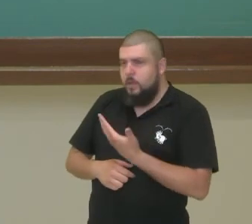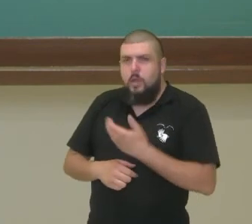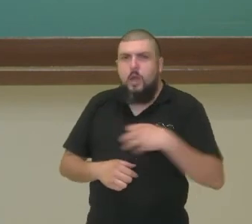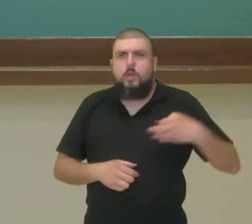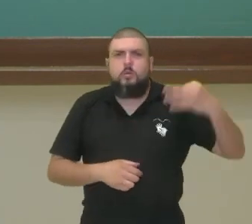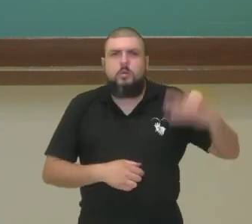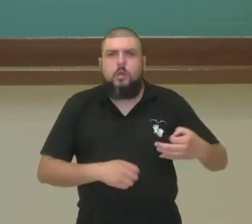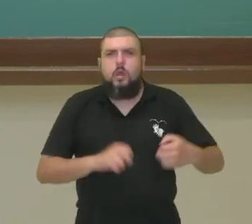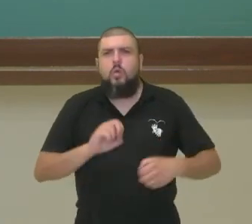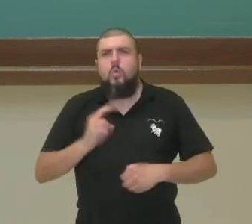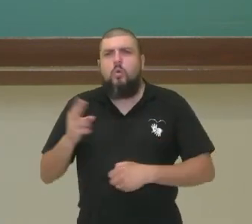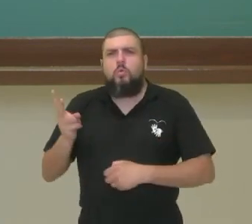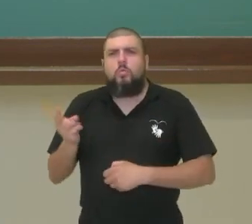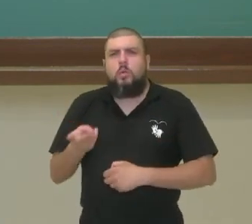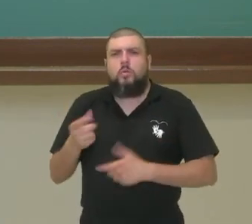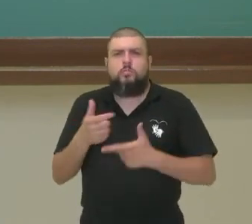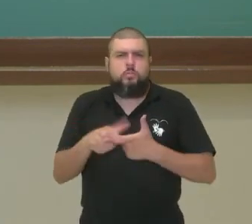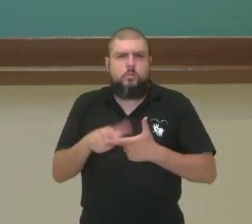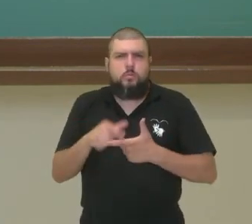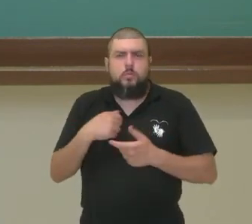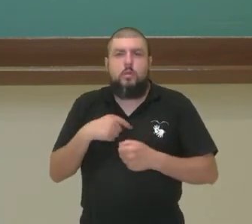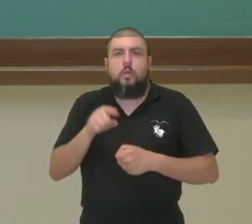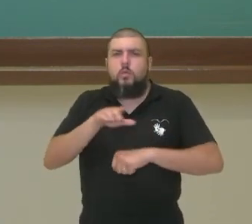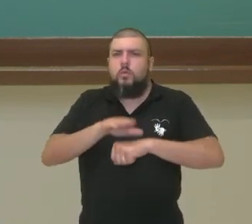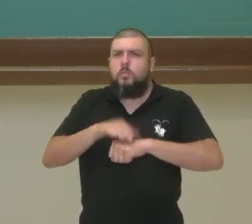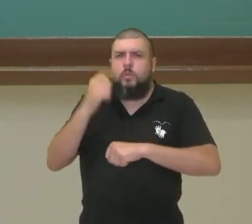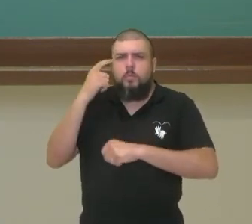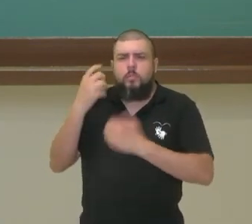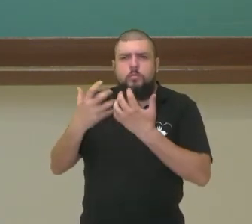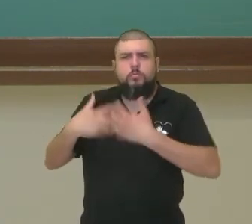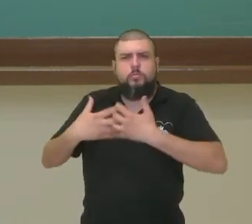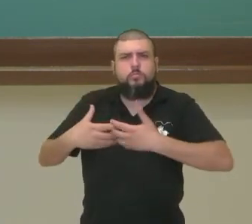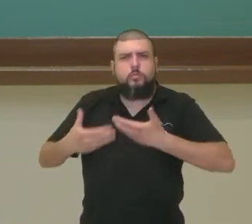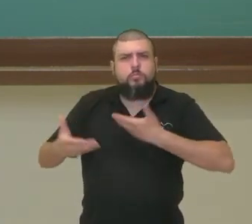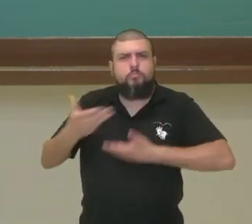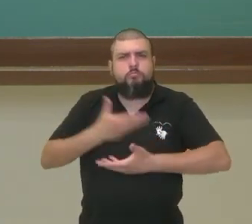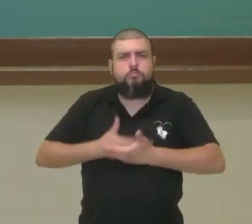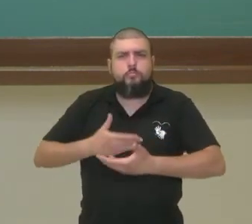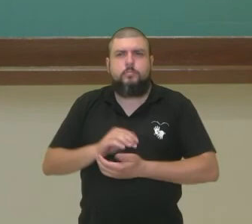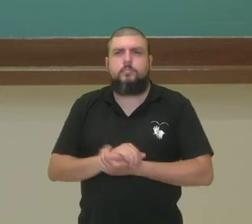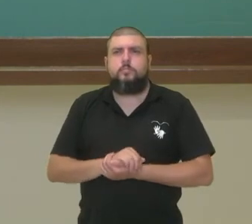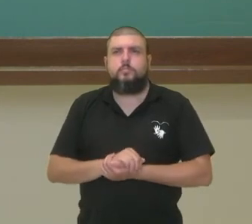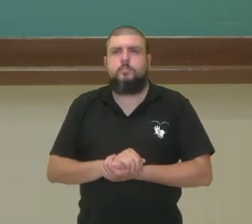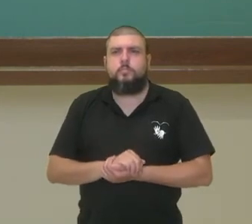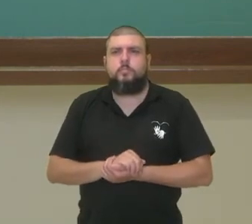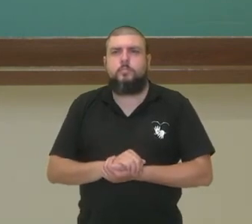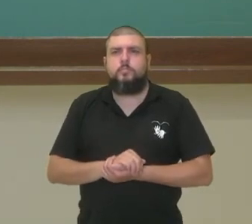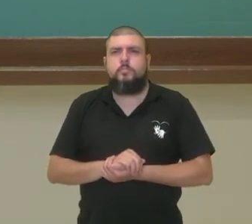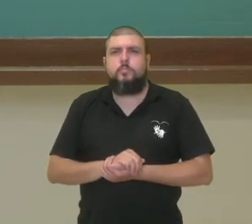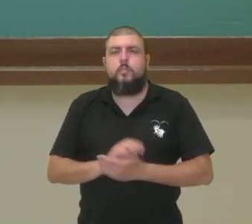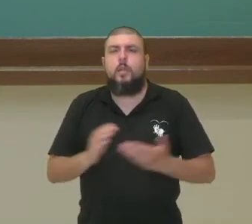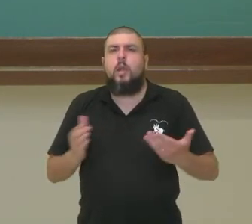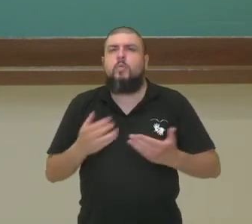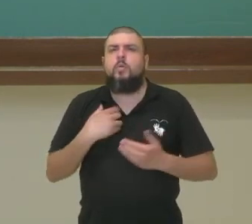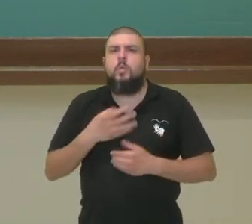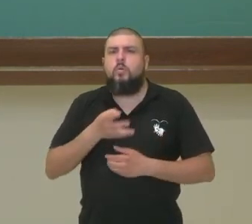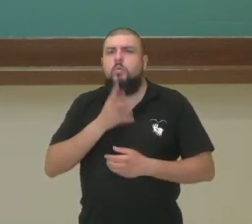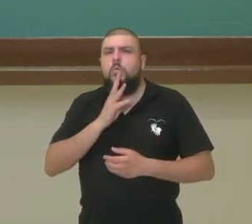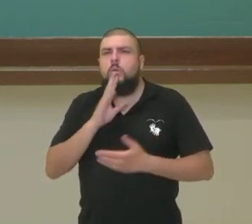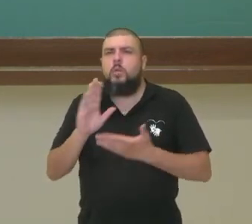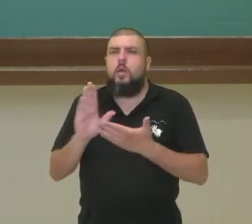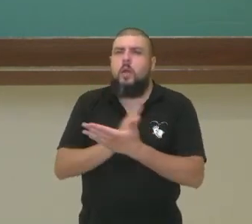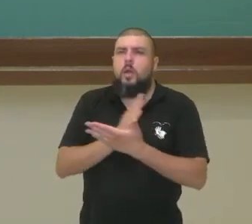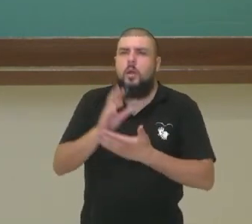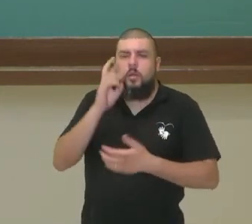você exercitou sua capacidade de argumentação. Agora, vamos conhecer o que alguns líderes